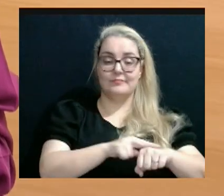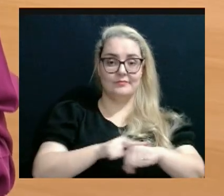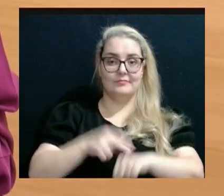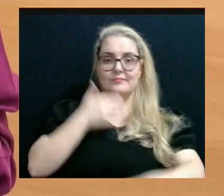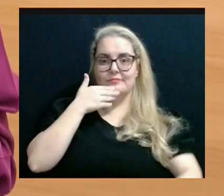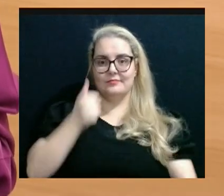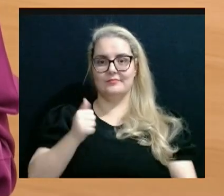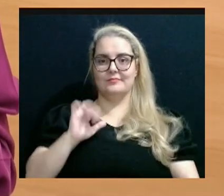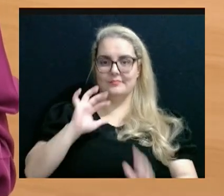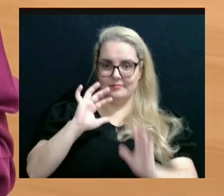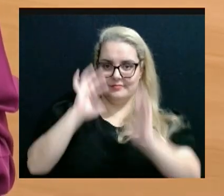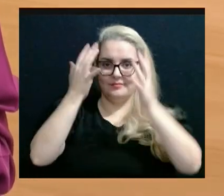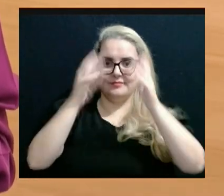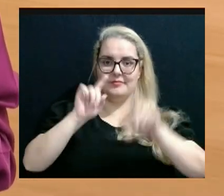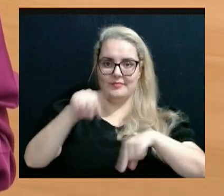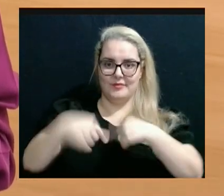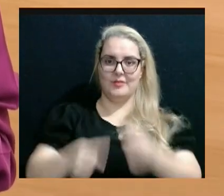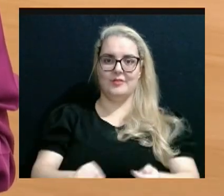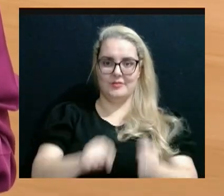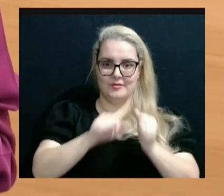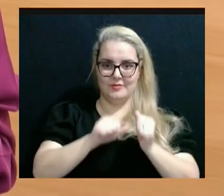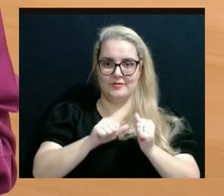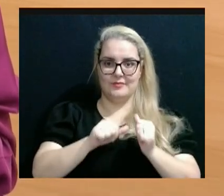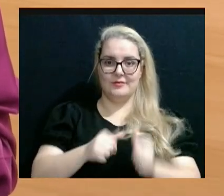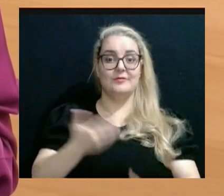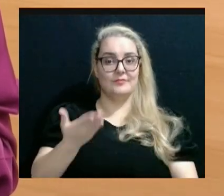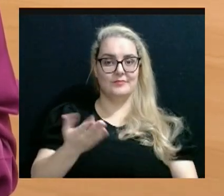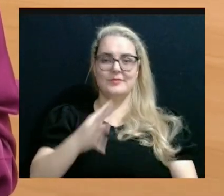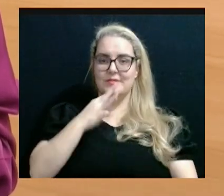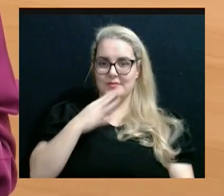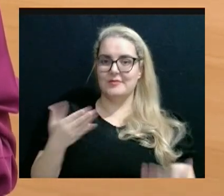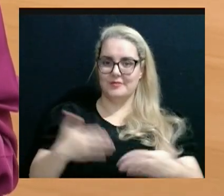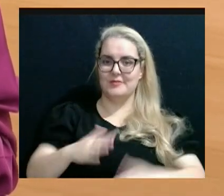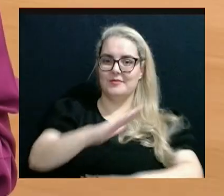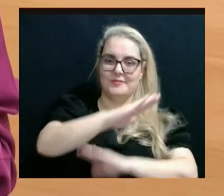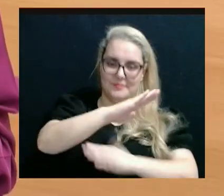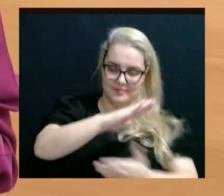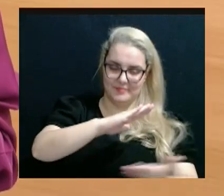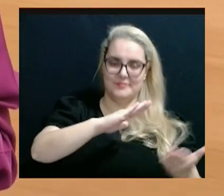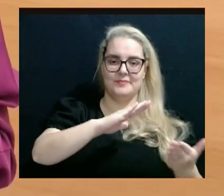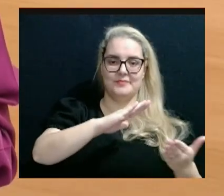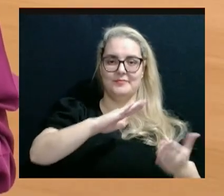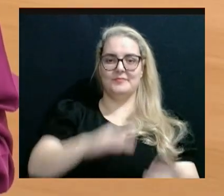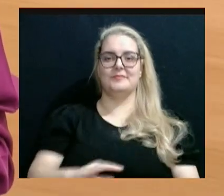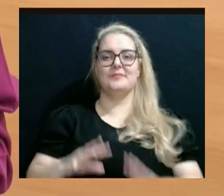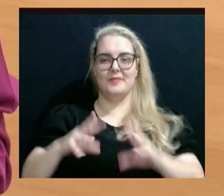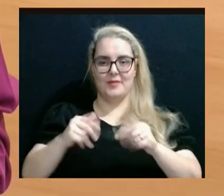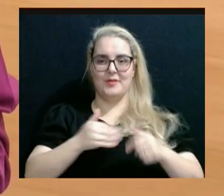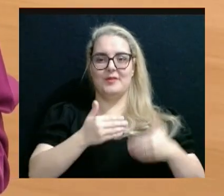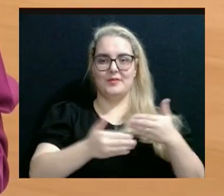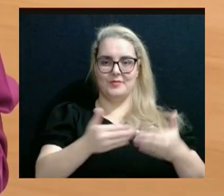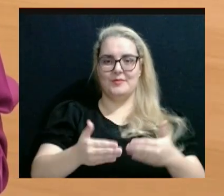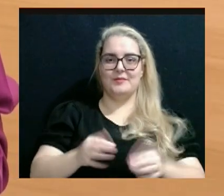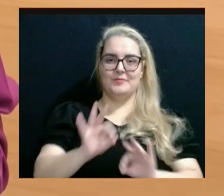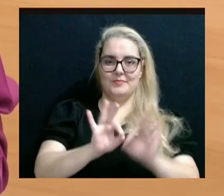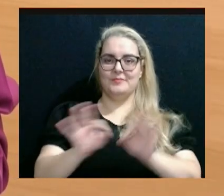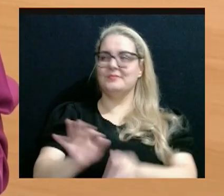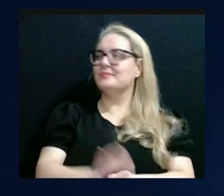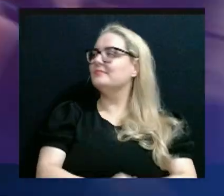clima, entre outros benefícios. Você conhece hoje no Passou pela Câmara toda a tramitação do projeto.